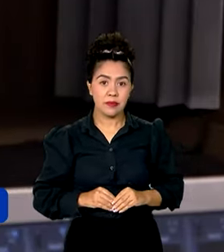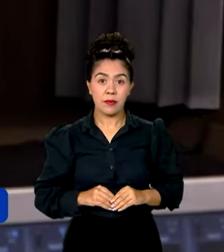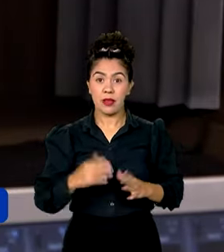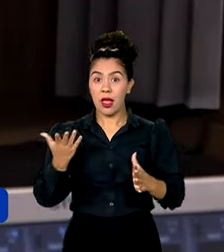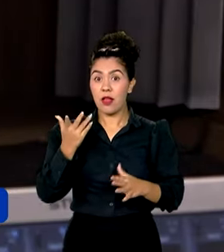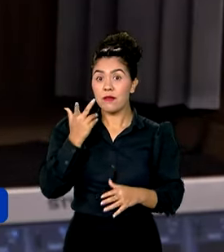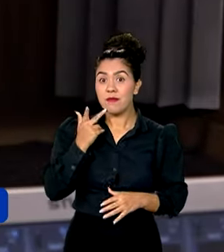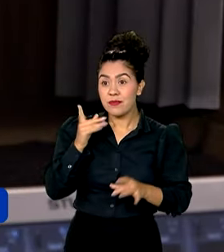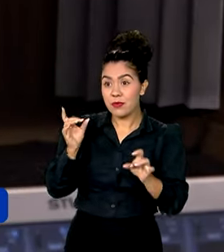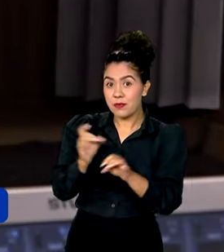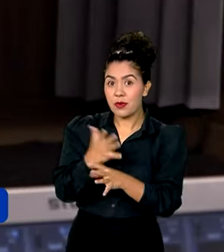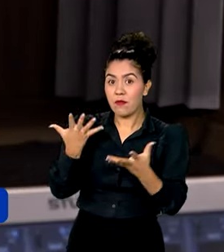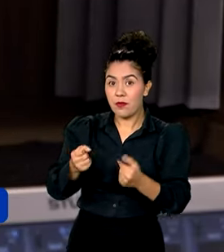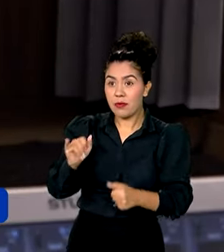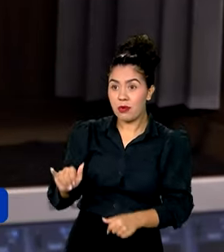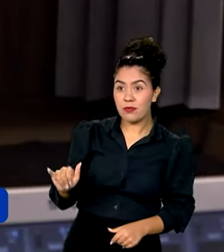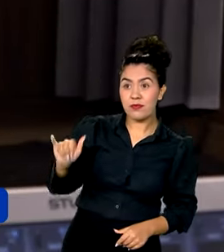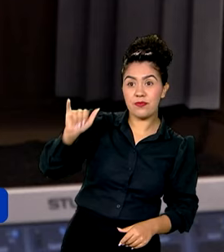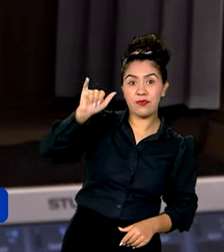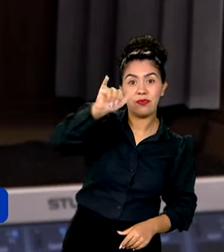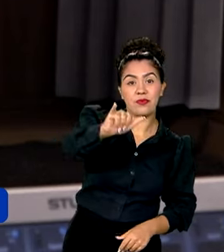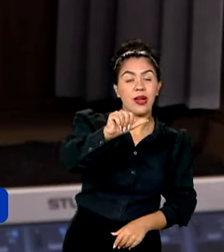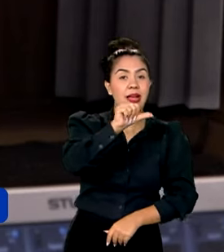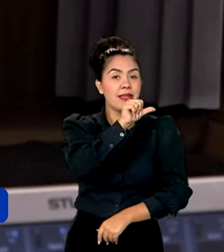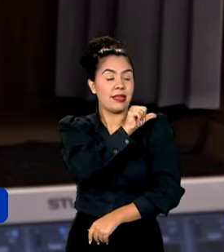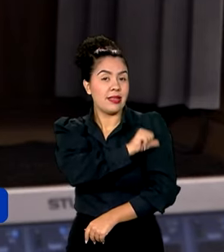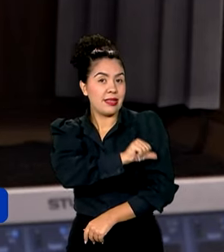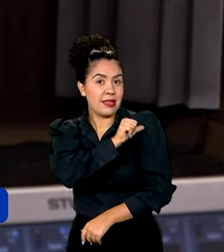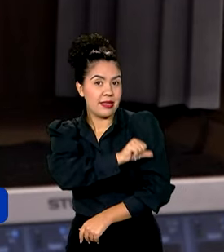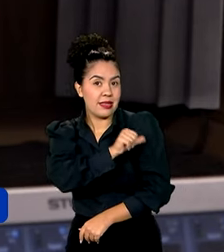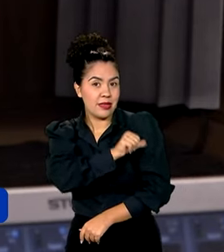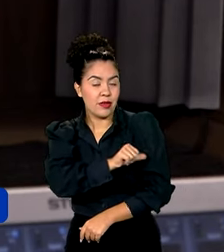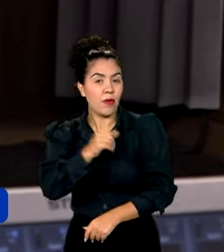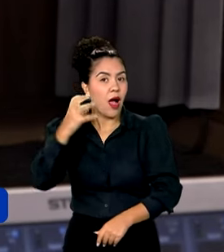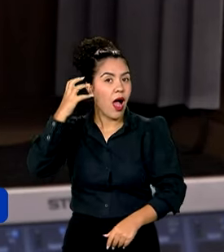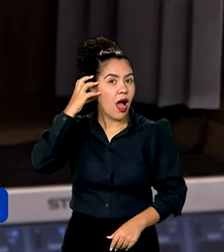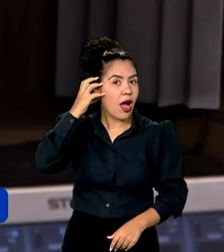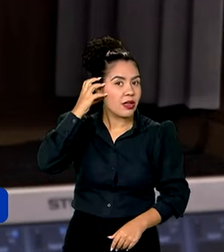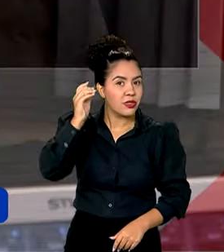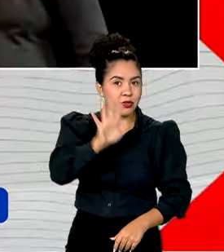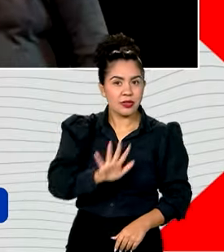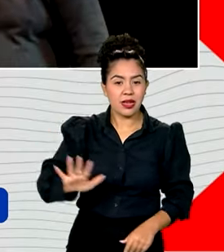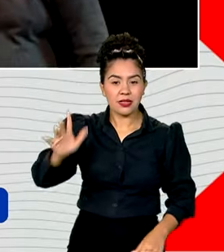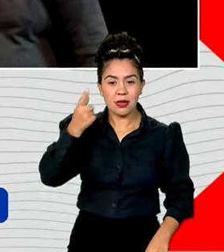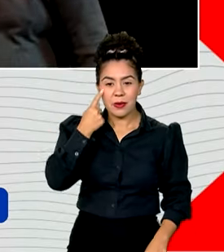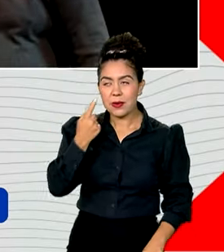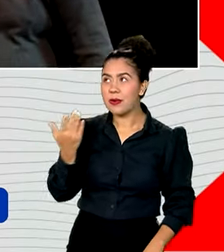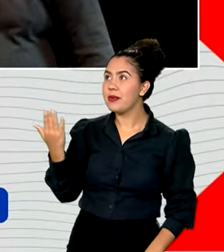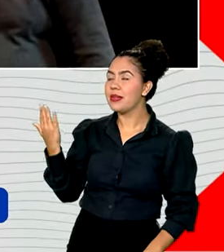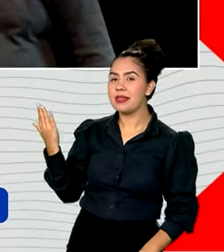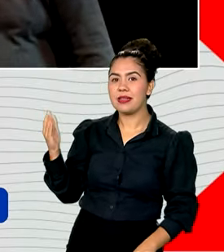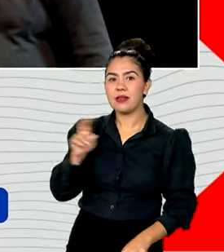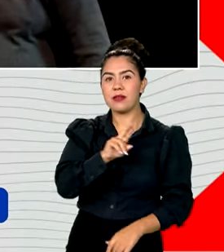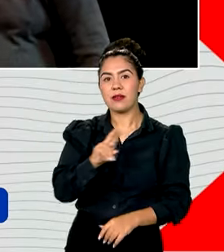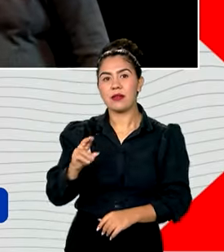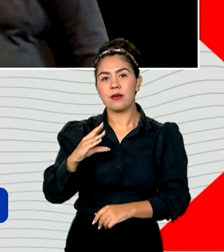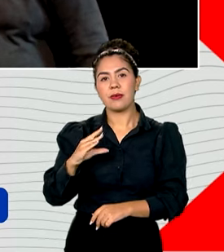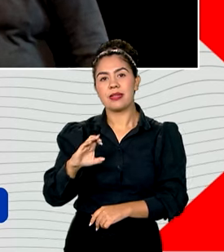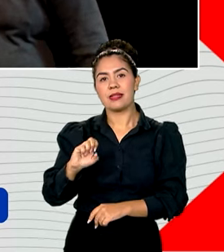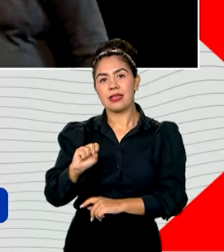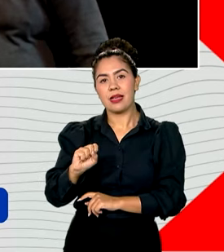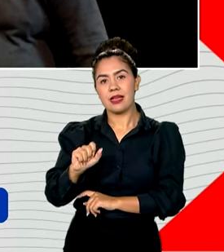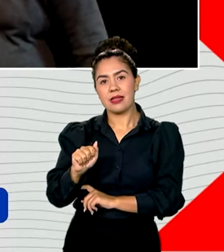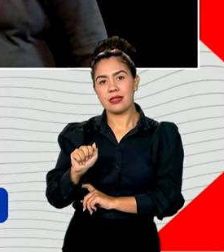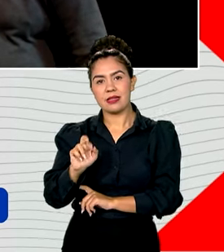Fortaleza nós vamos ao seu estado Vamos ao Rio de Janeiro vamos lá conversar com a Rádio Nacional Quem tá lá com a gente é o César fatiolli Oi